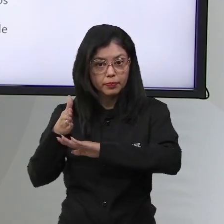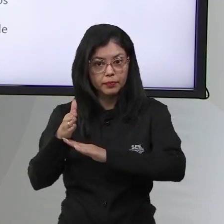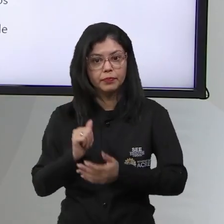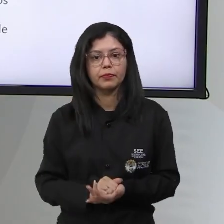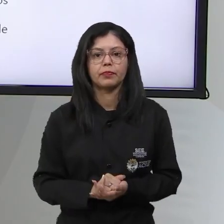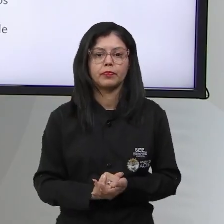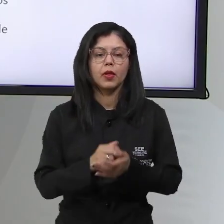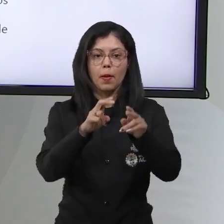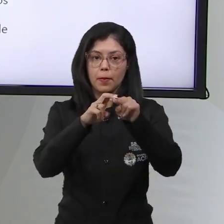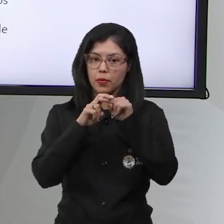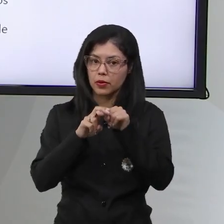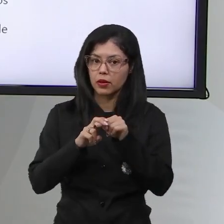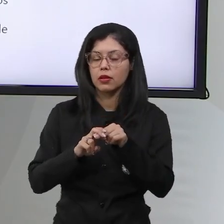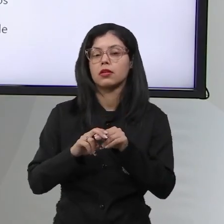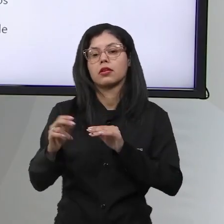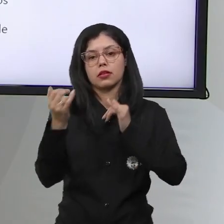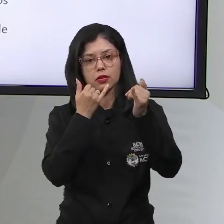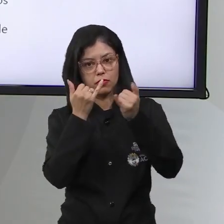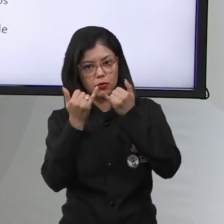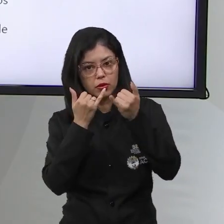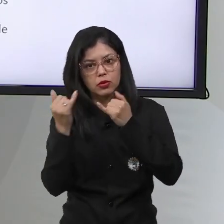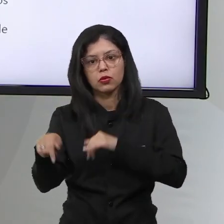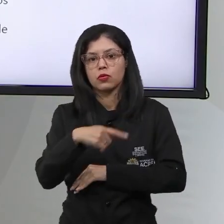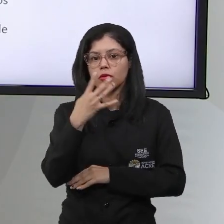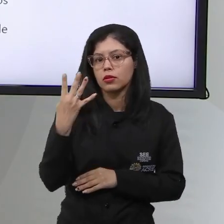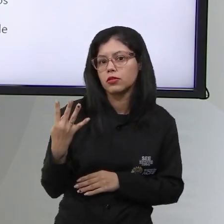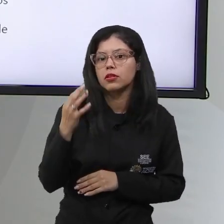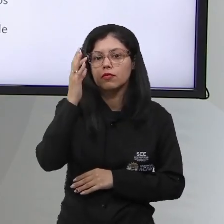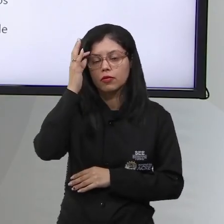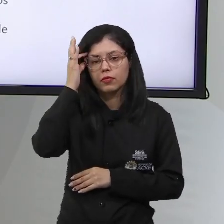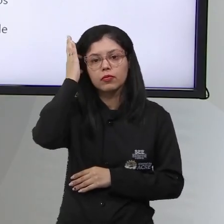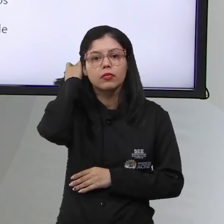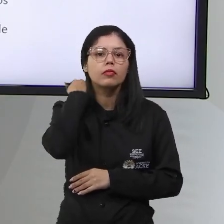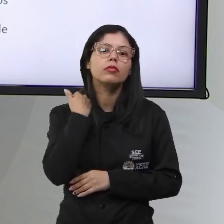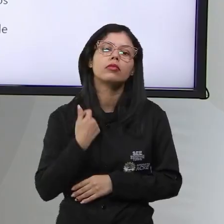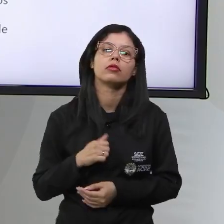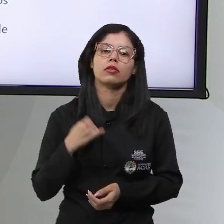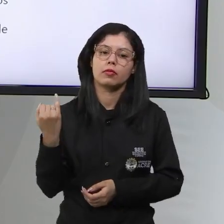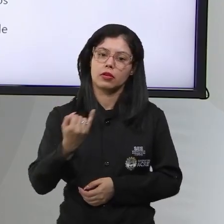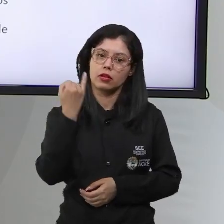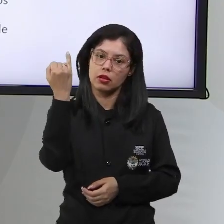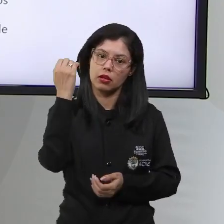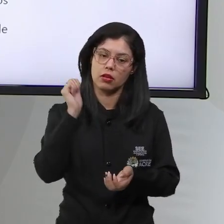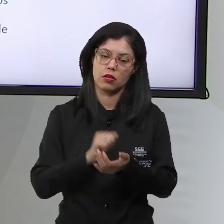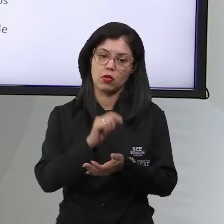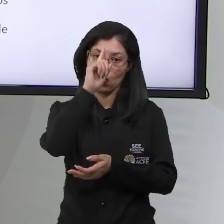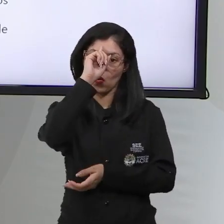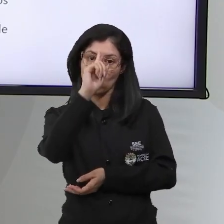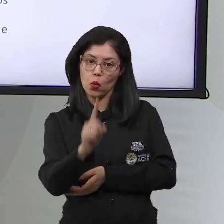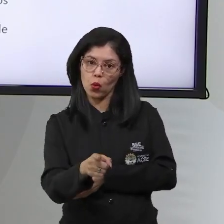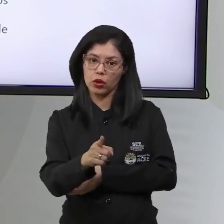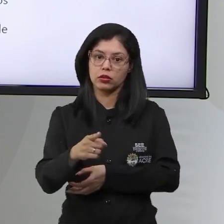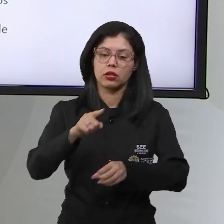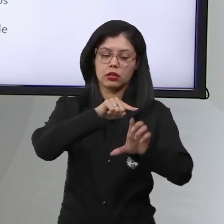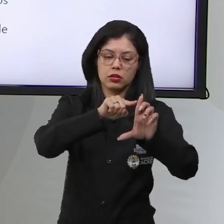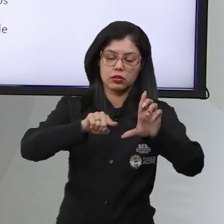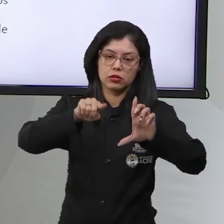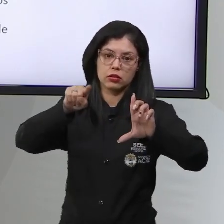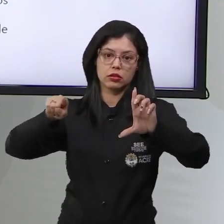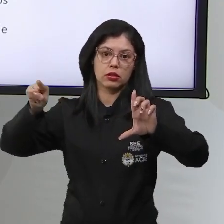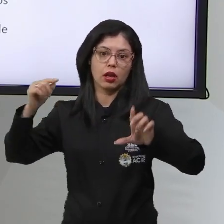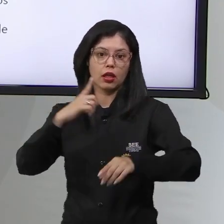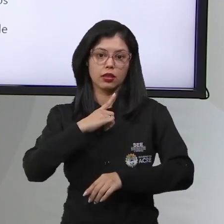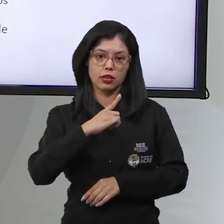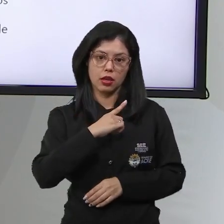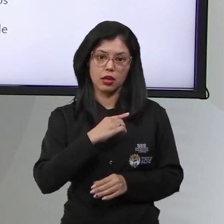visitados. É por isso que essas informações quantitativas, principalmente as de ordem estatística, há